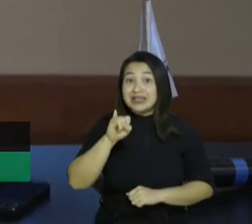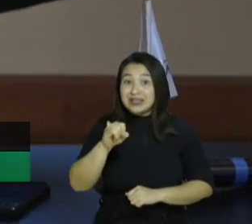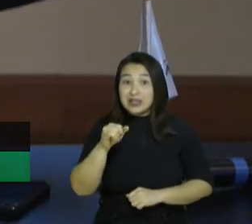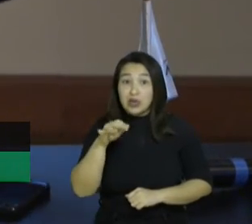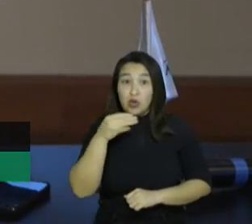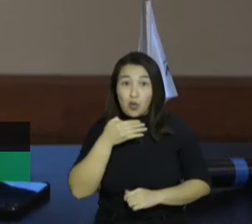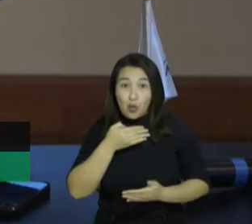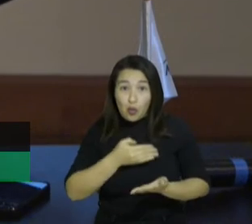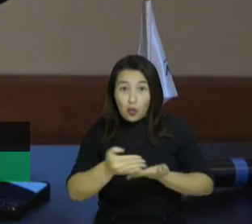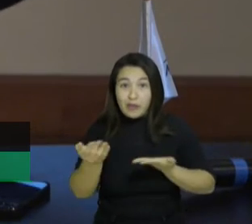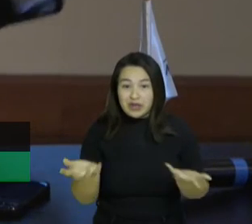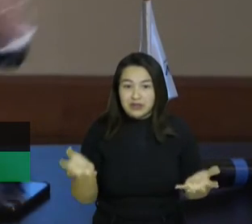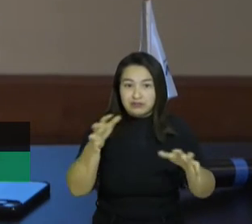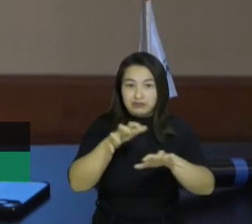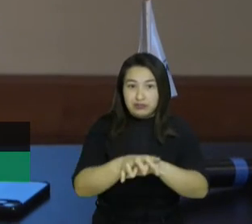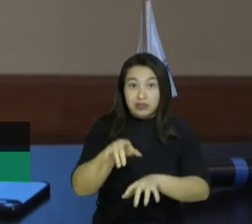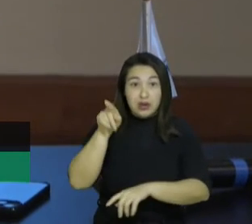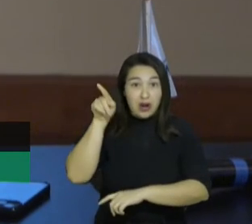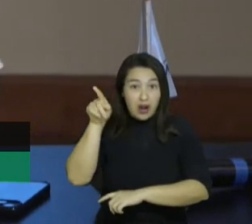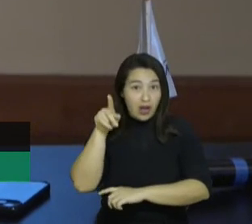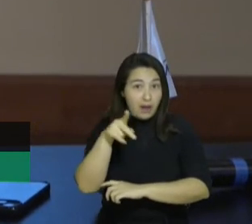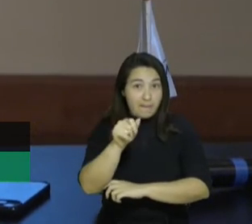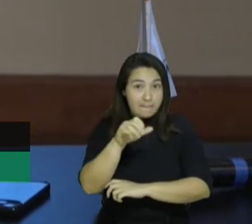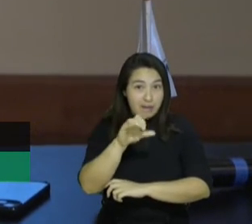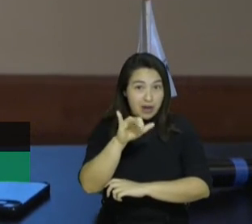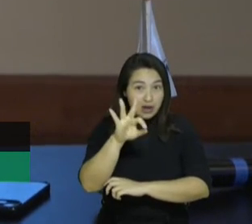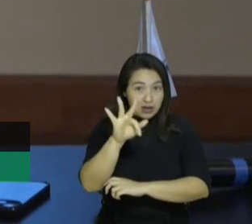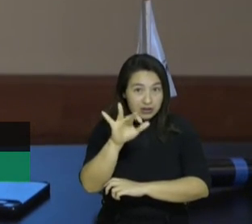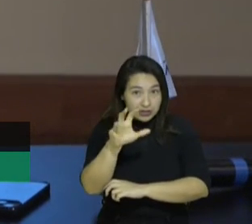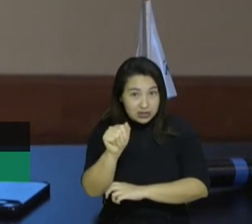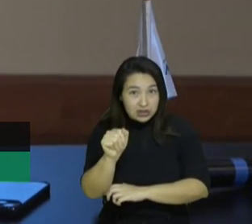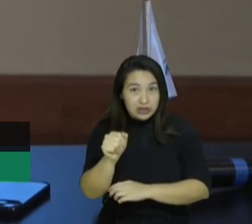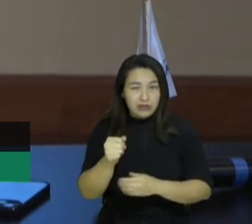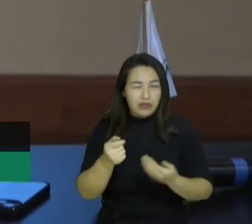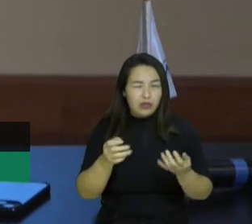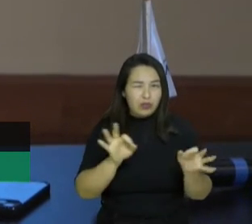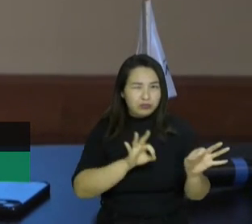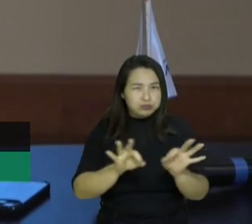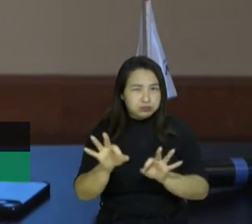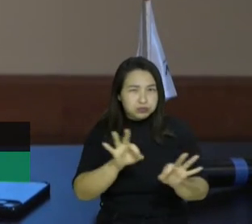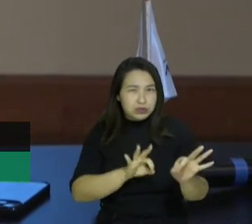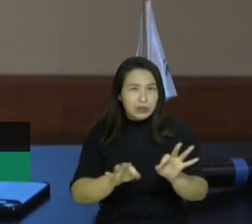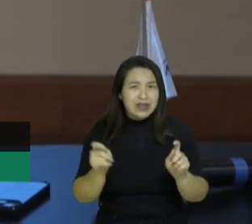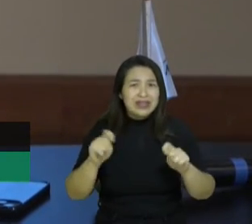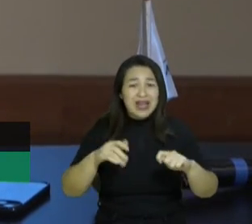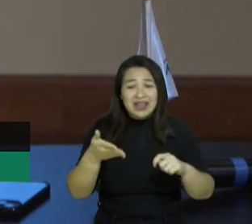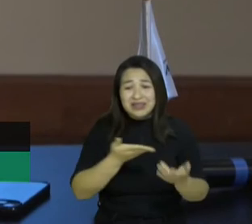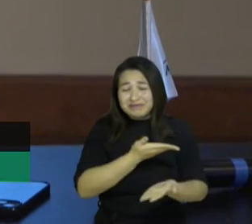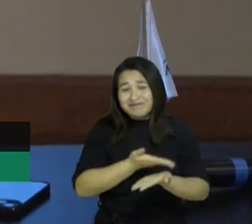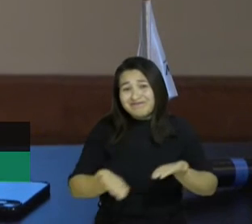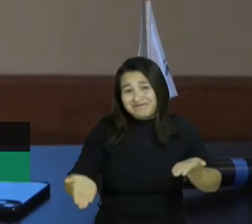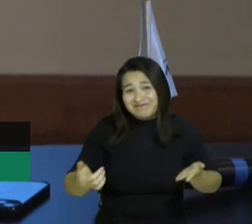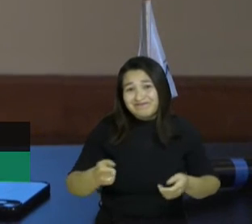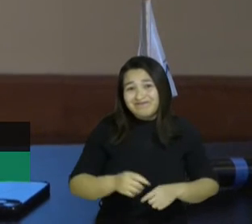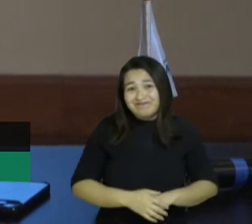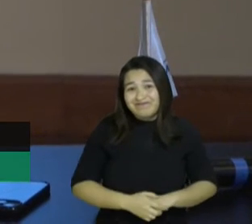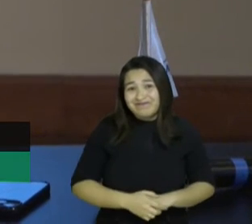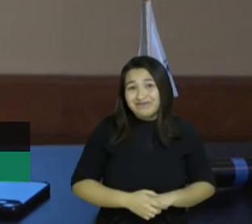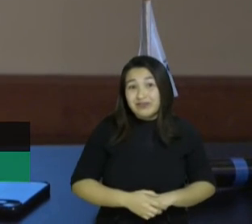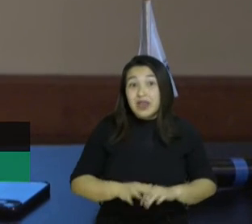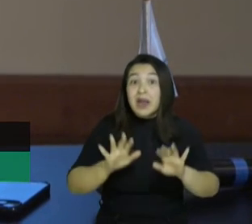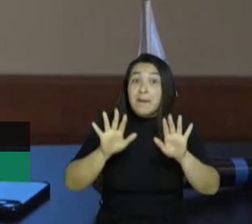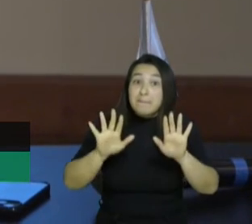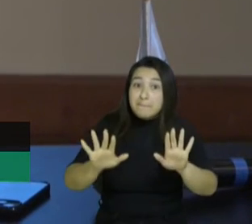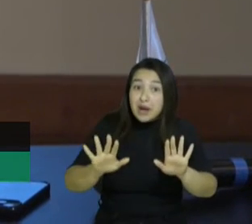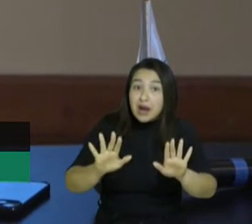portos do pacífico né E realizar e corredor bioceânico a gente pode perder carga aqui não muito pelo contrário